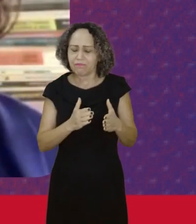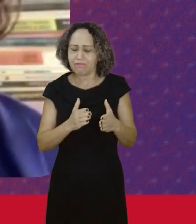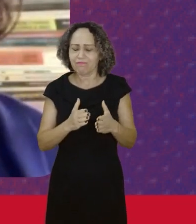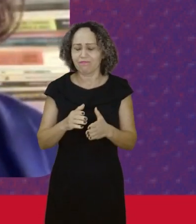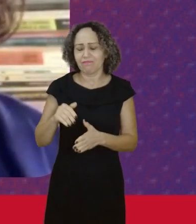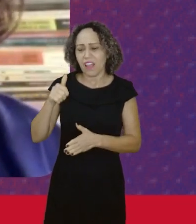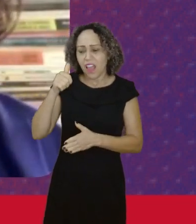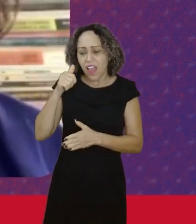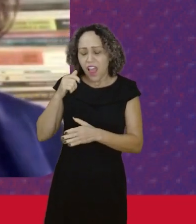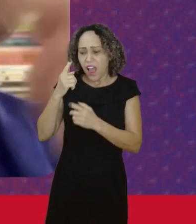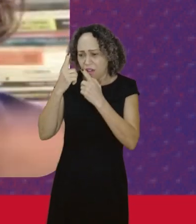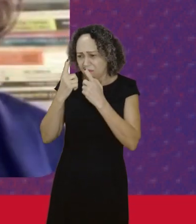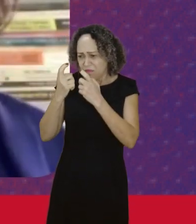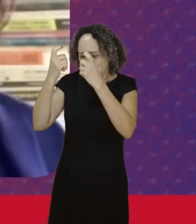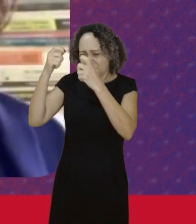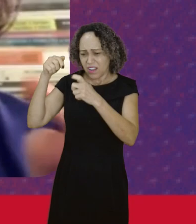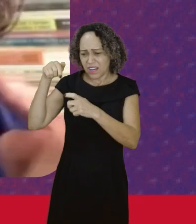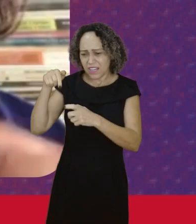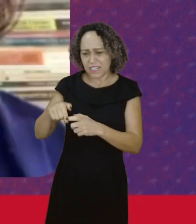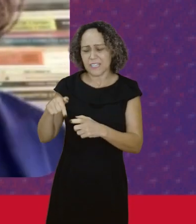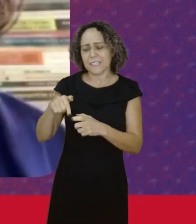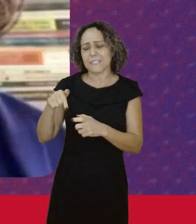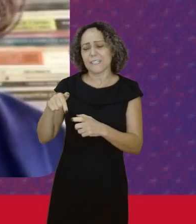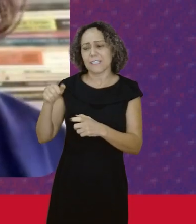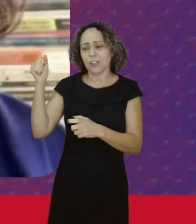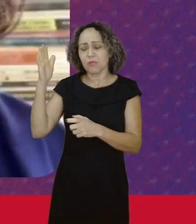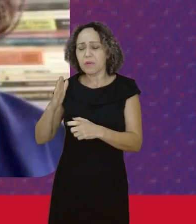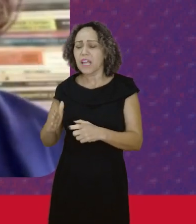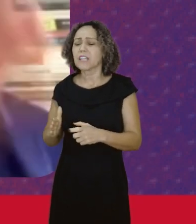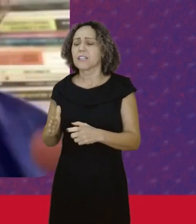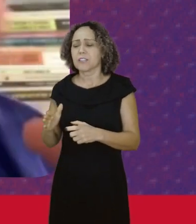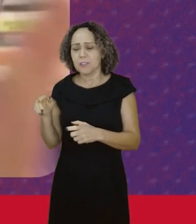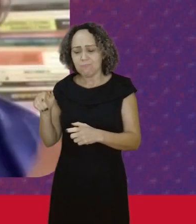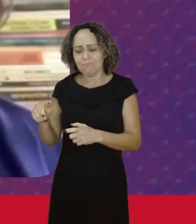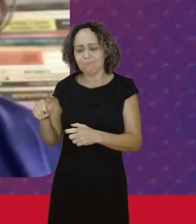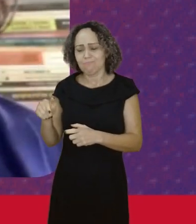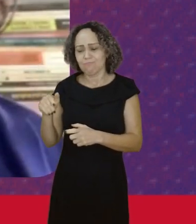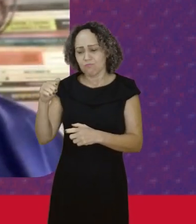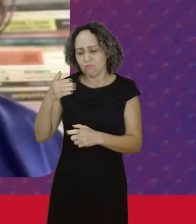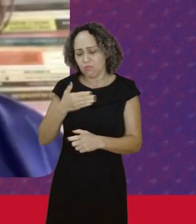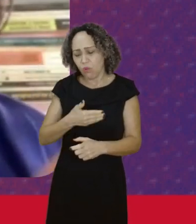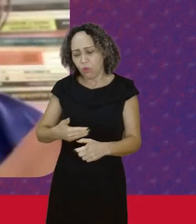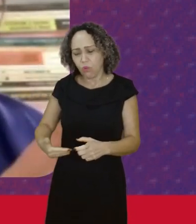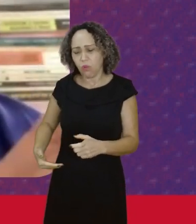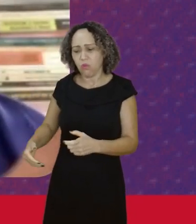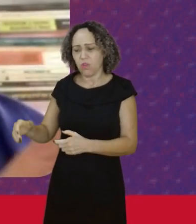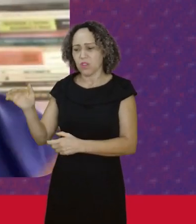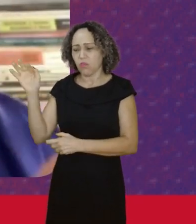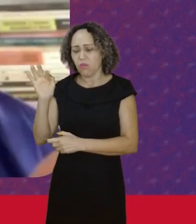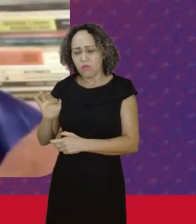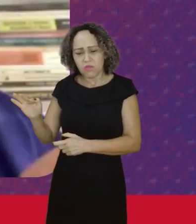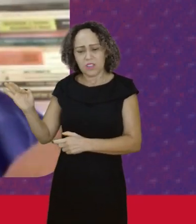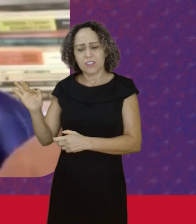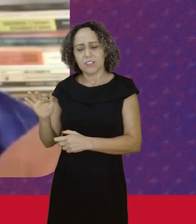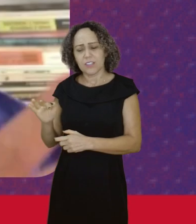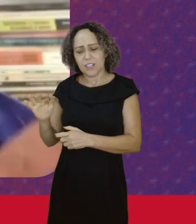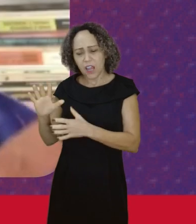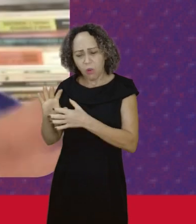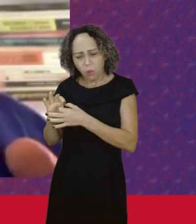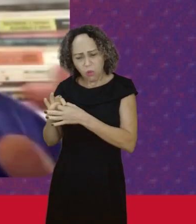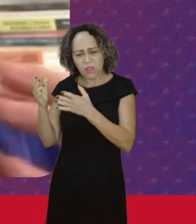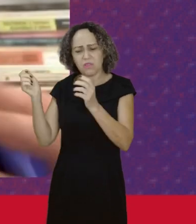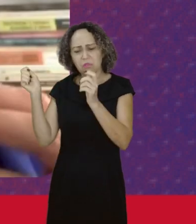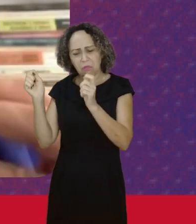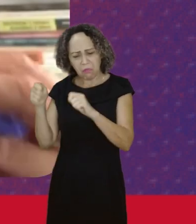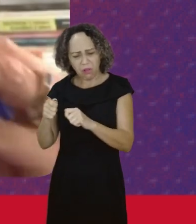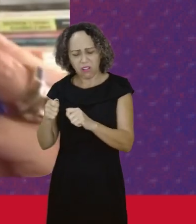linguagem autorizada pelas práticas do governo central. Então, é muito importante que